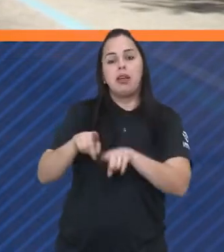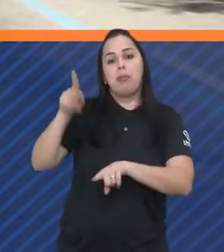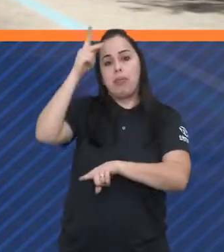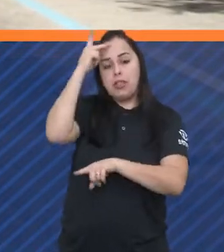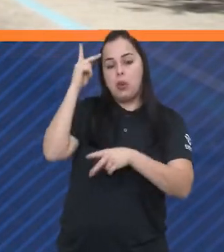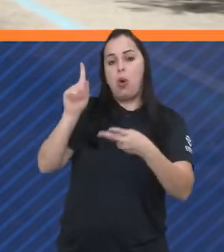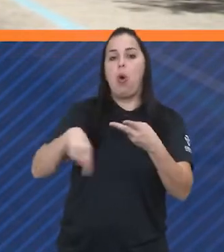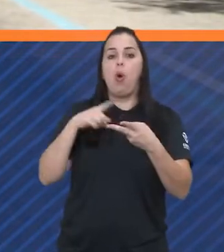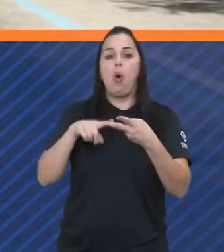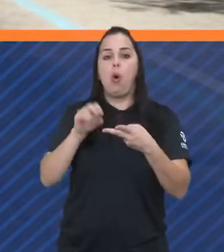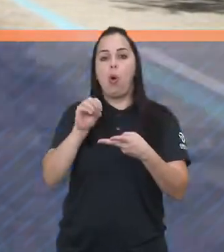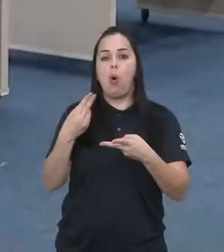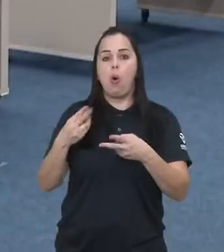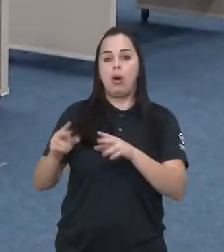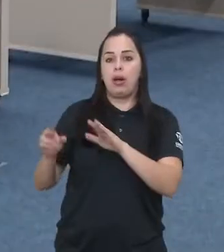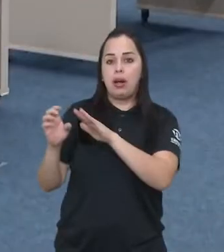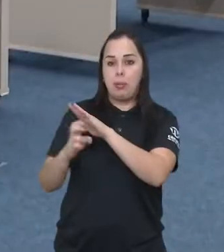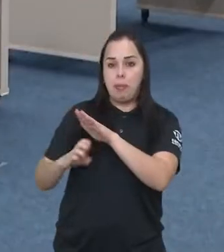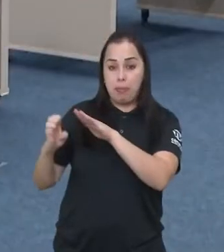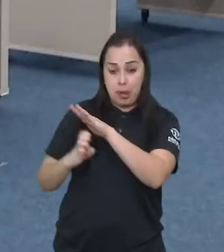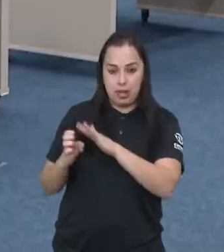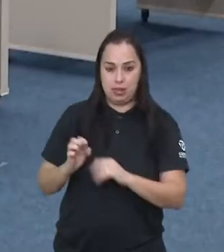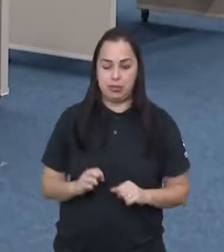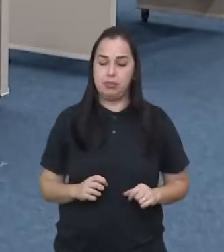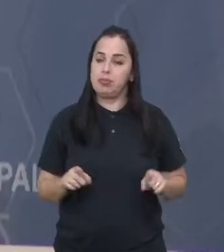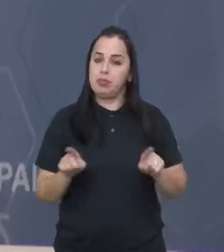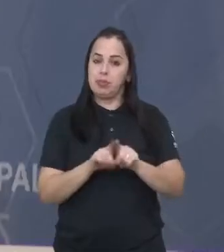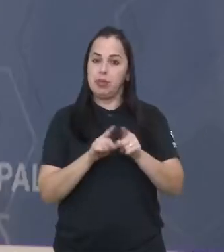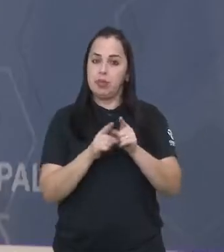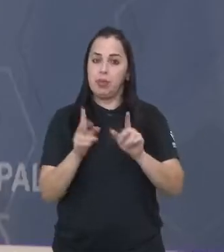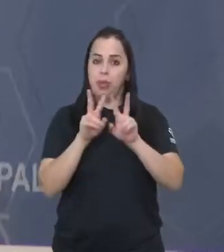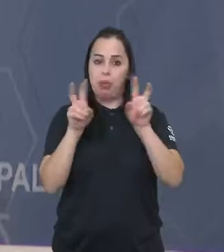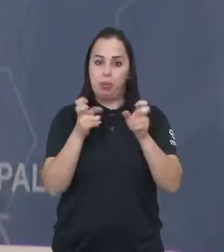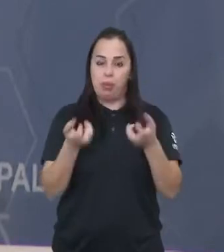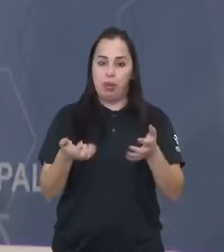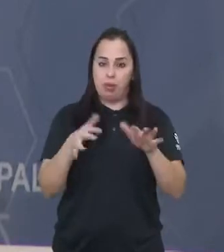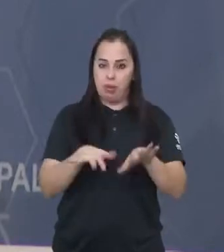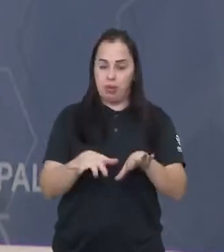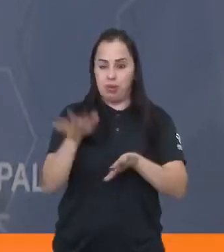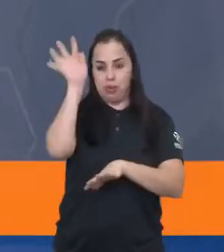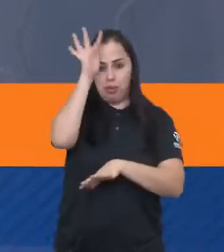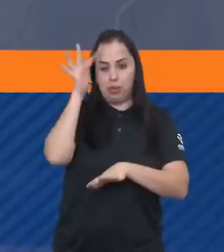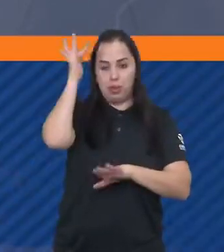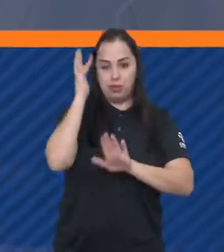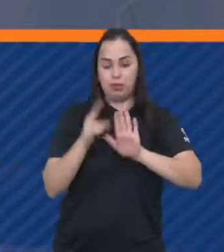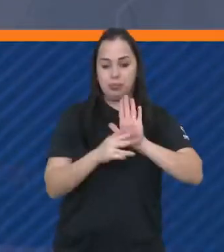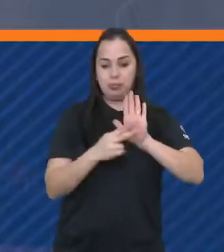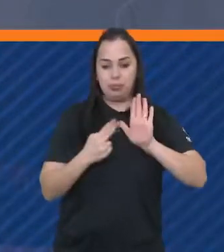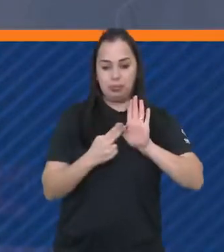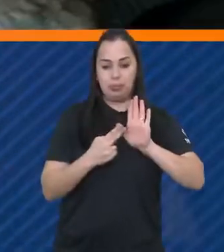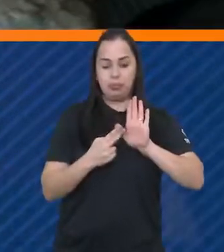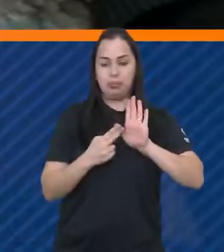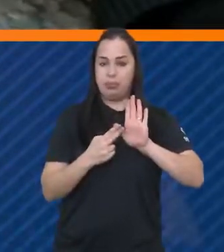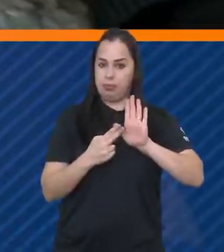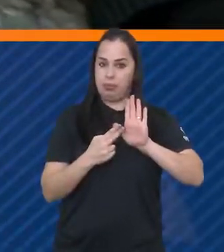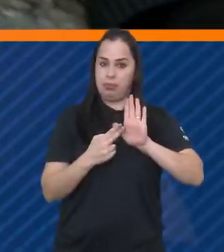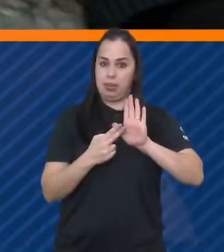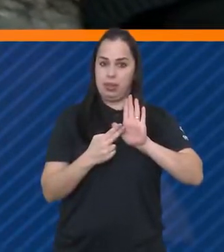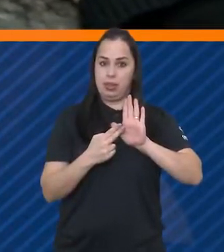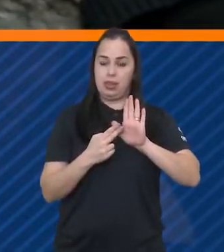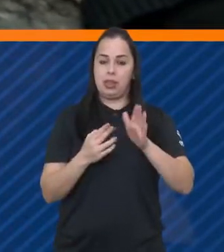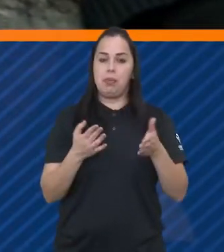físicas ou empresas privadas. Trabalhando a inclusão, o vereador Fernando Petit é autor de um projeto da pauta que